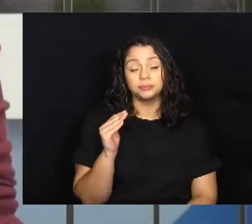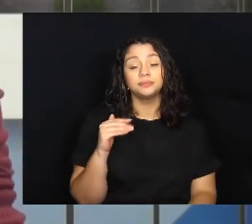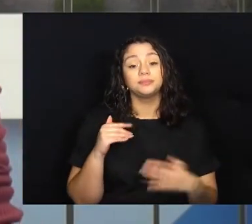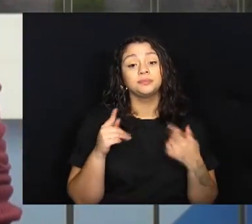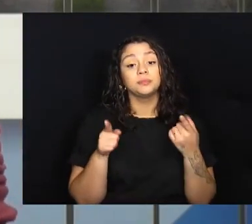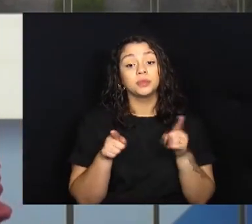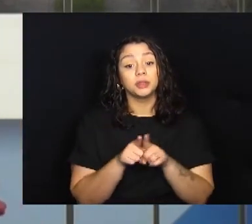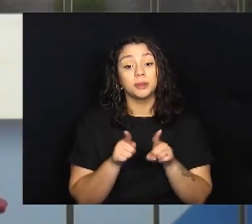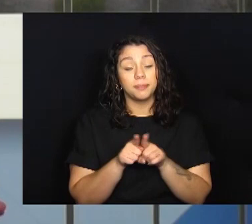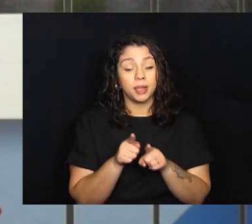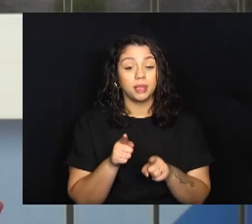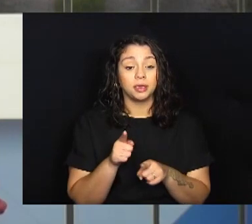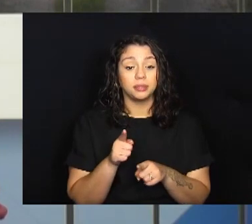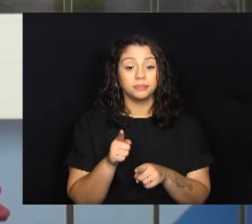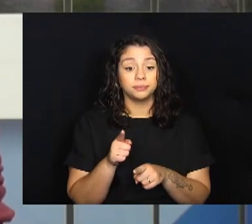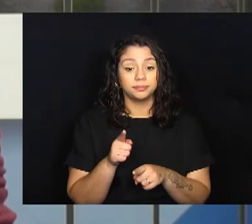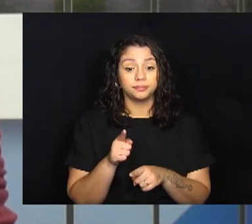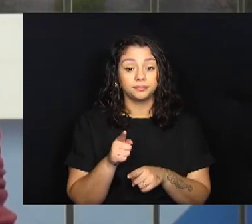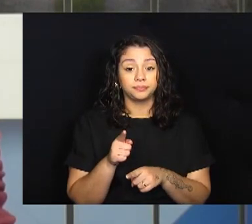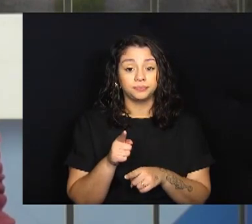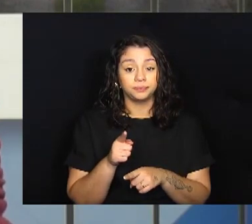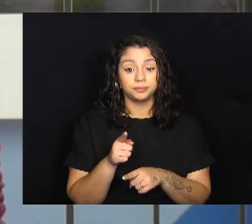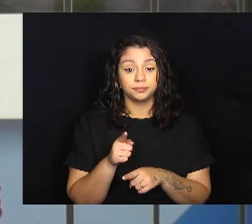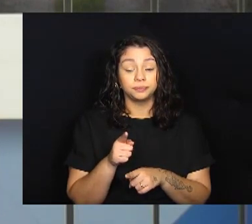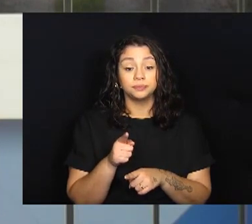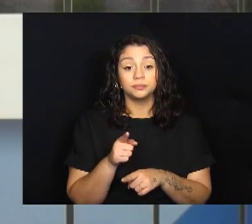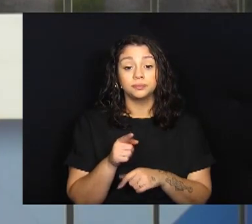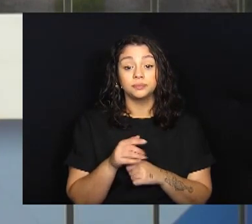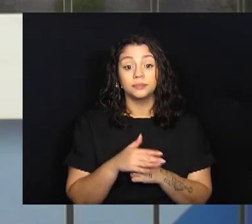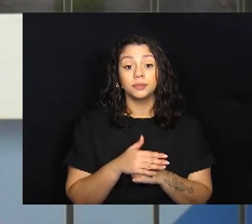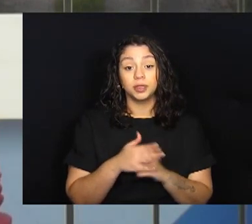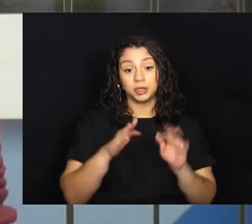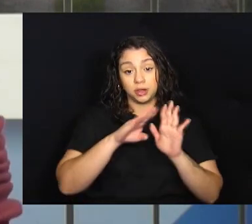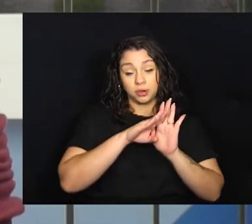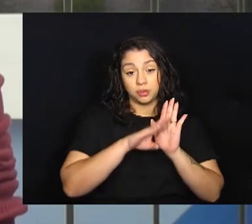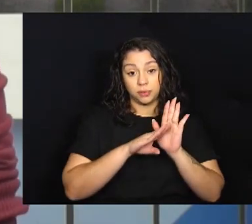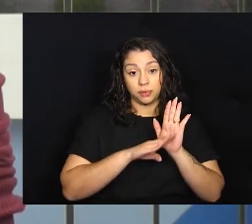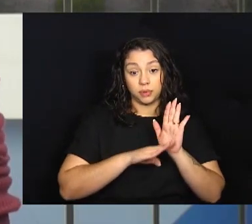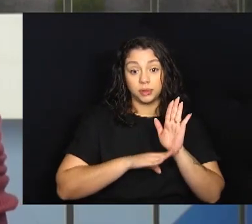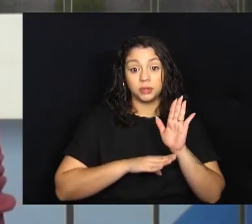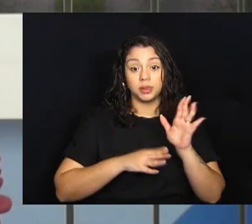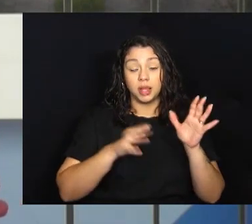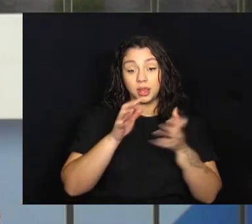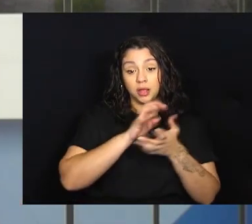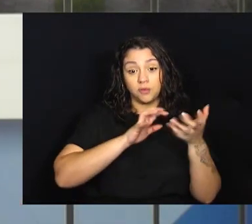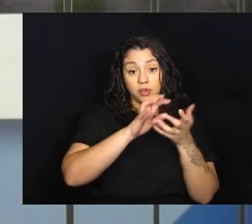porque se lidou, acho que a propaganda da reforma trabalhista